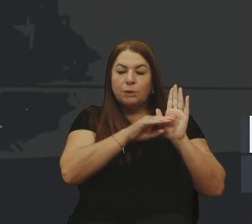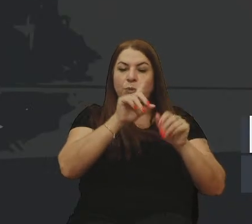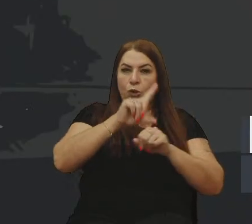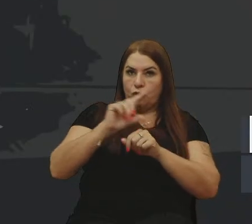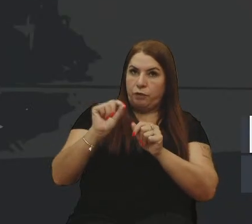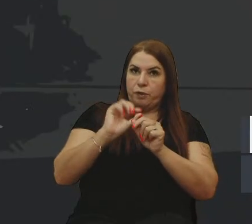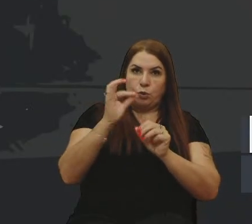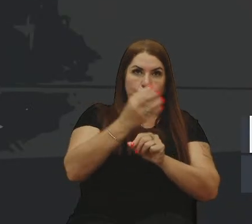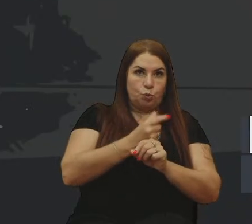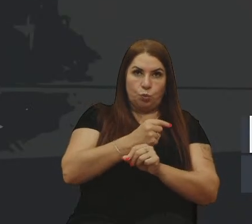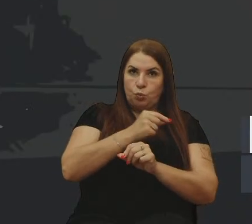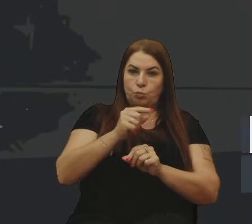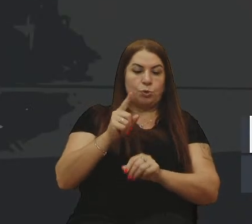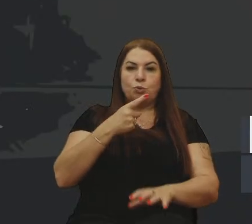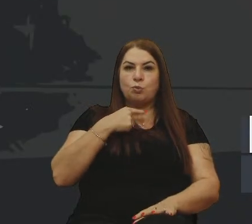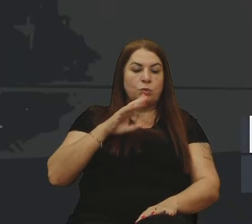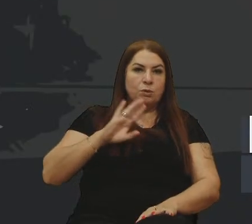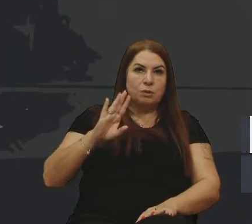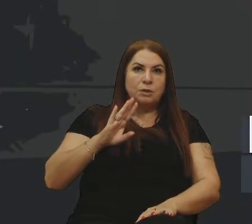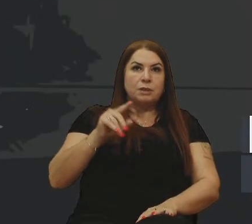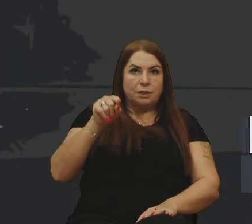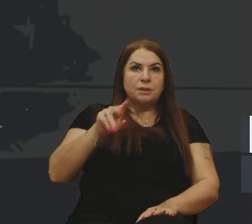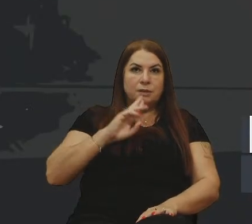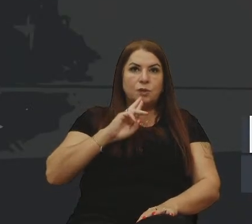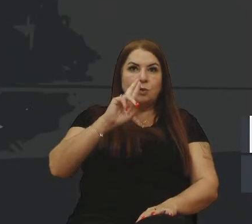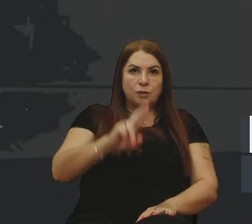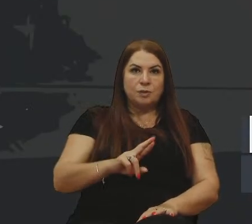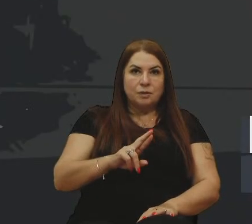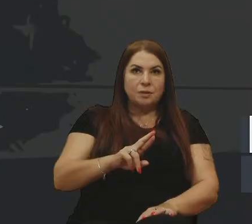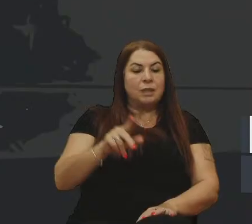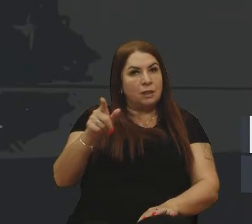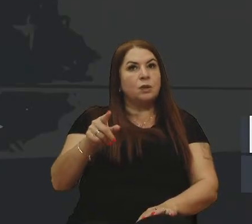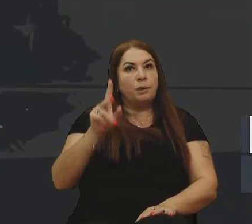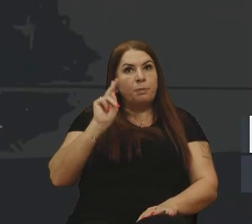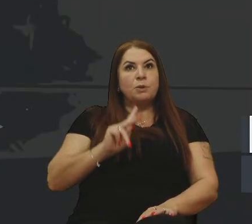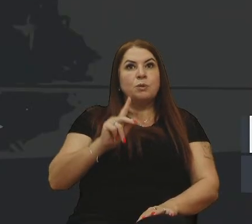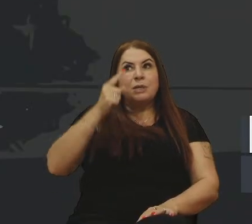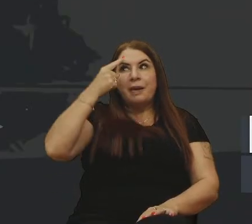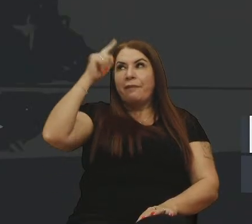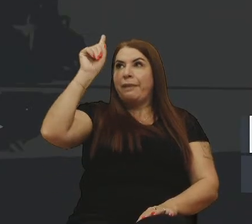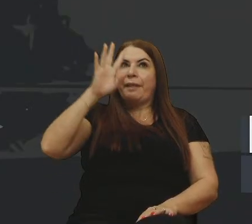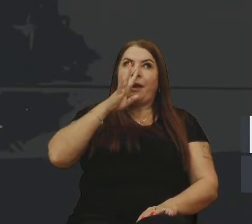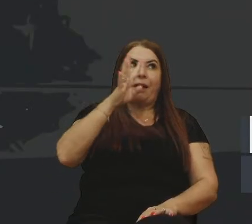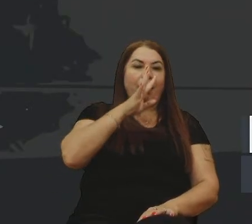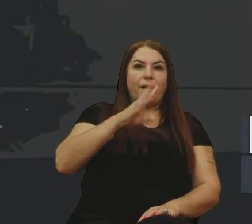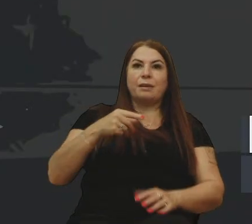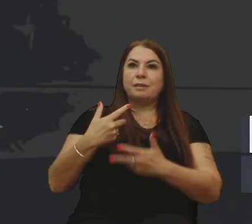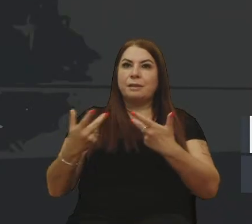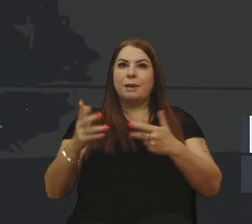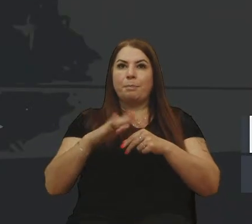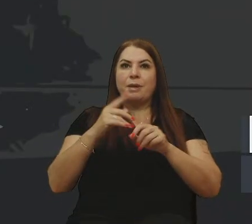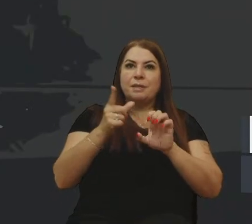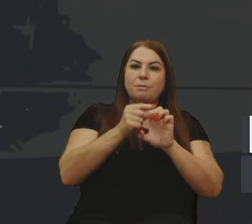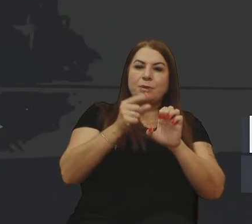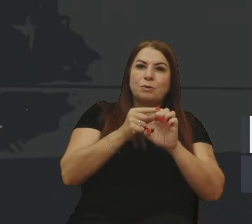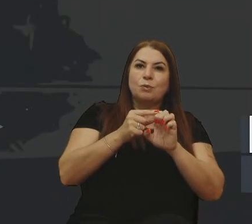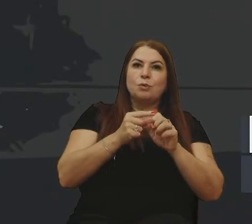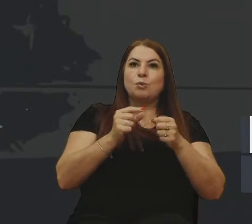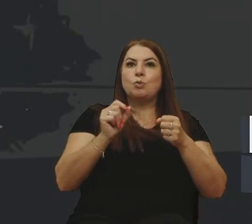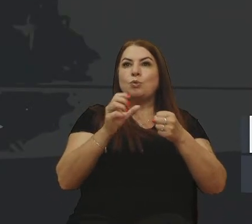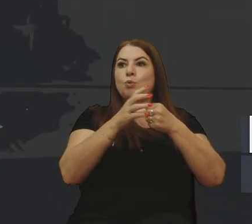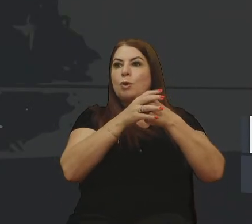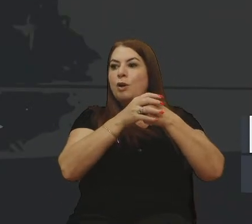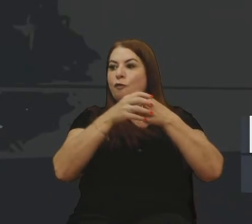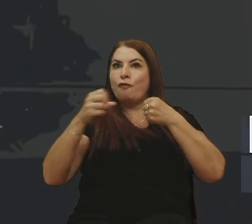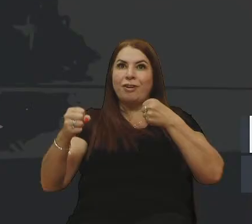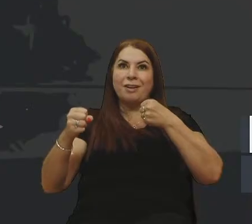tudo, mesmo aquilo que não gosta, e esse cara tem resultado. Aí o cara que quer inventar, quer ser mais empreendedor do que franqueado, muitas vezes erra.